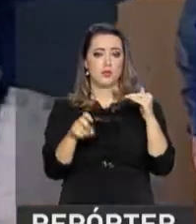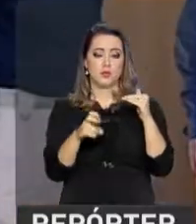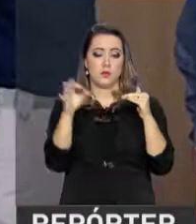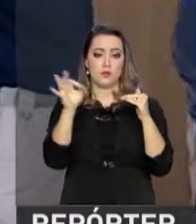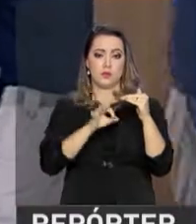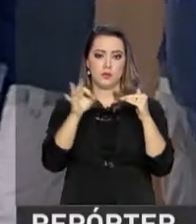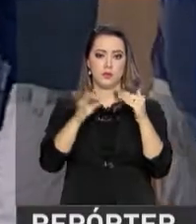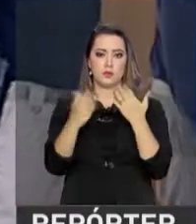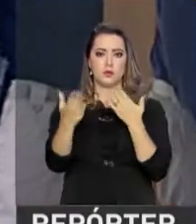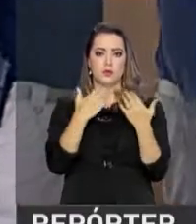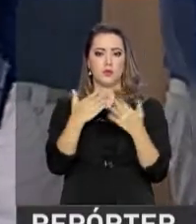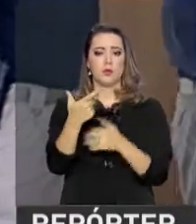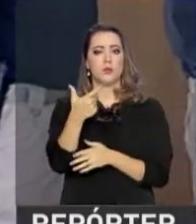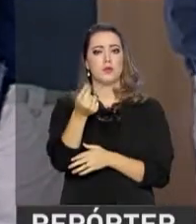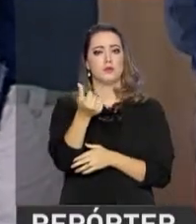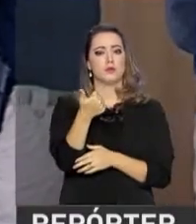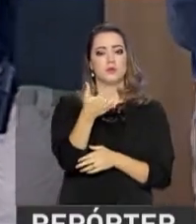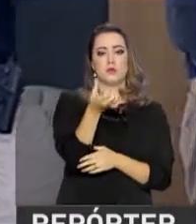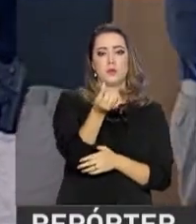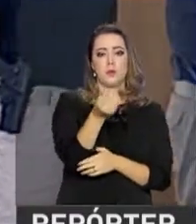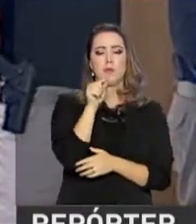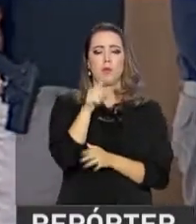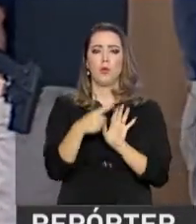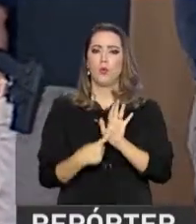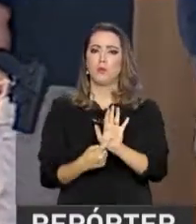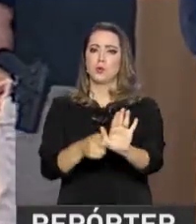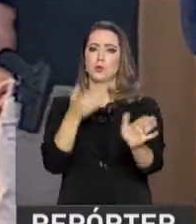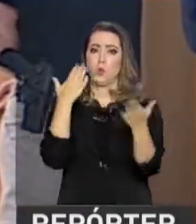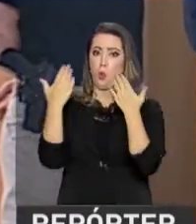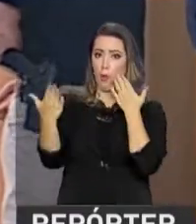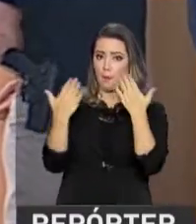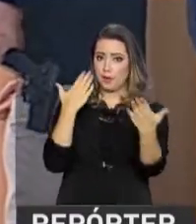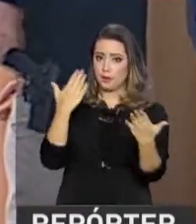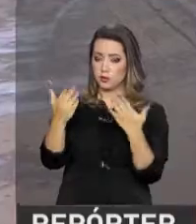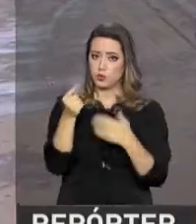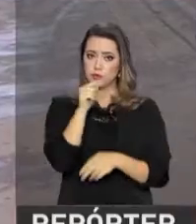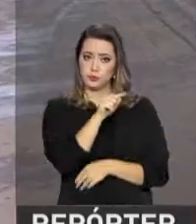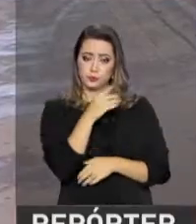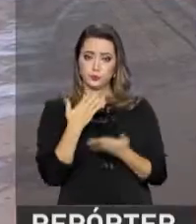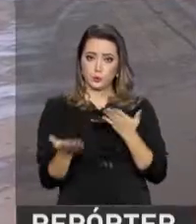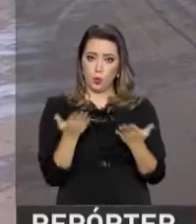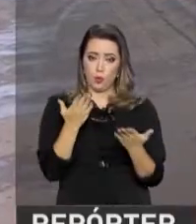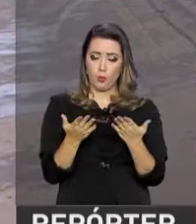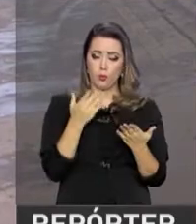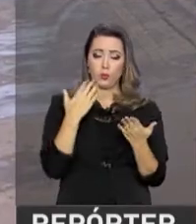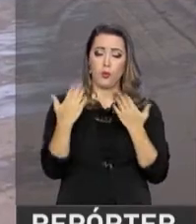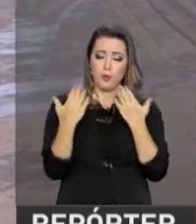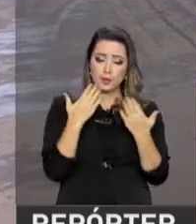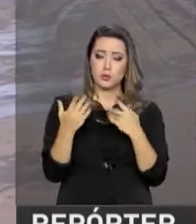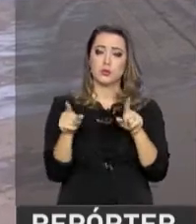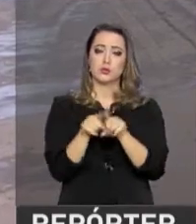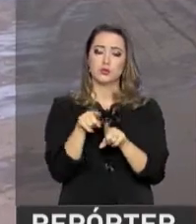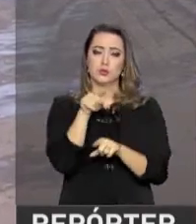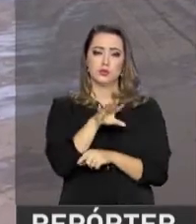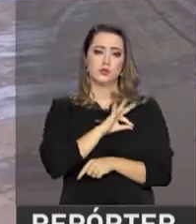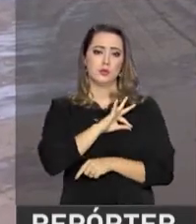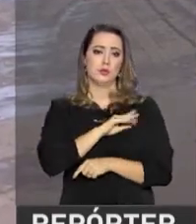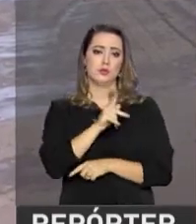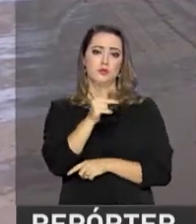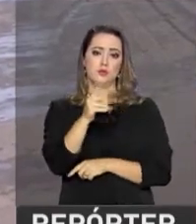foi o que apontou o balanço das atividades realizadas pela prf a polícia rodoviária federal em